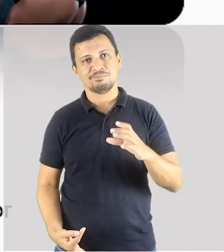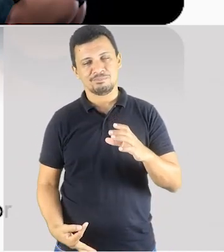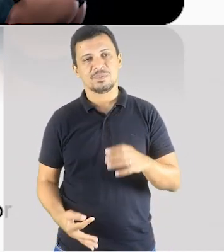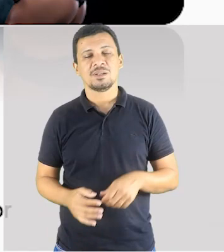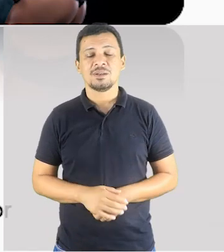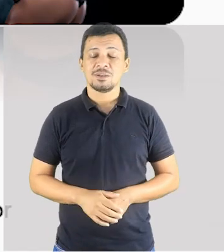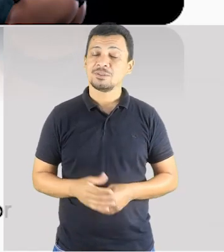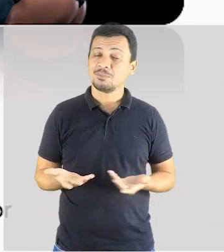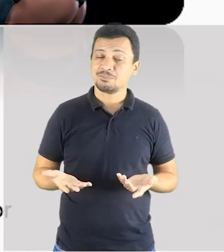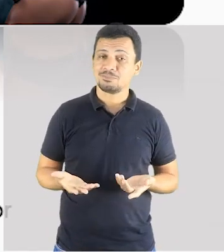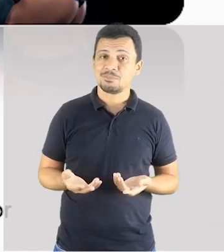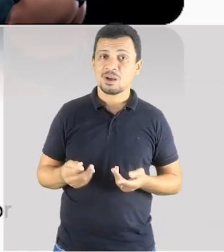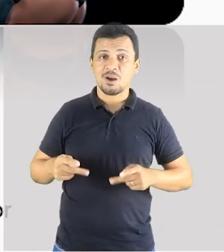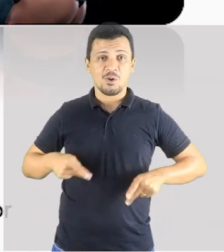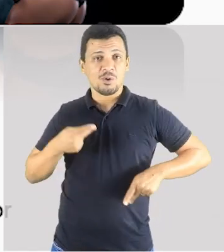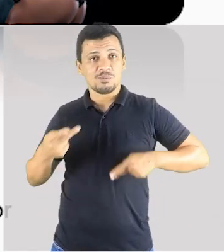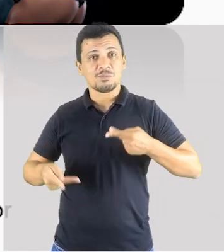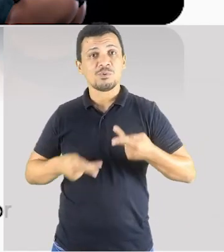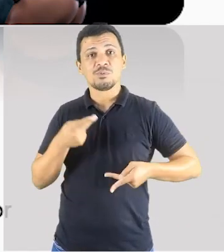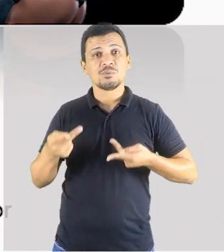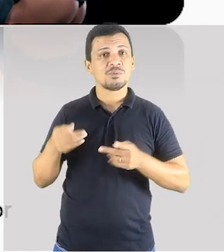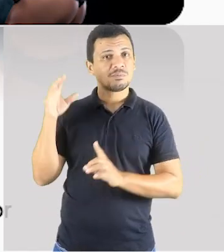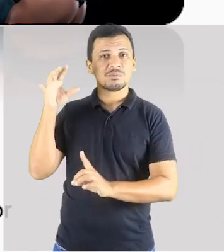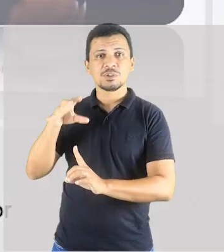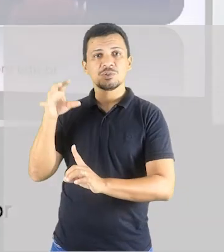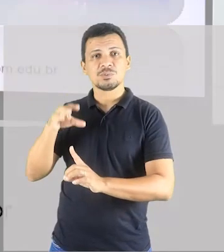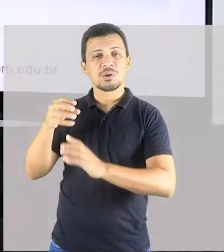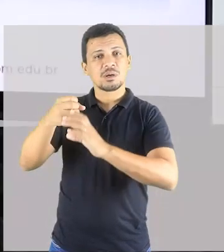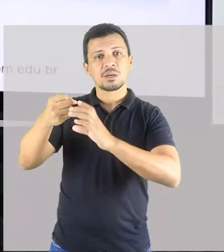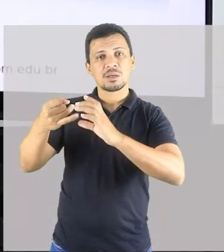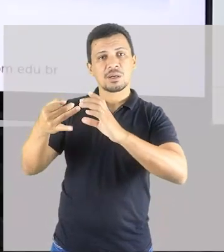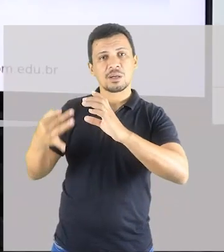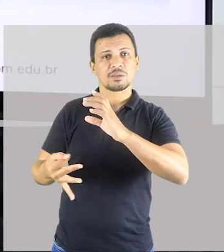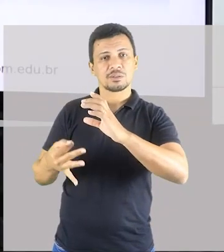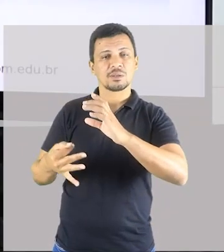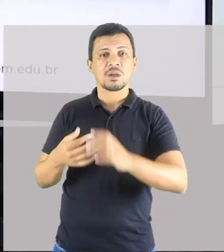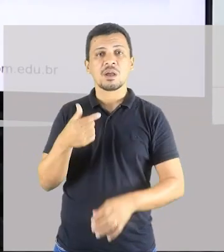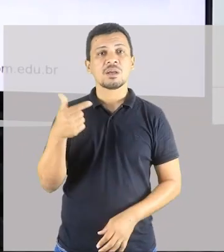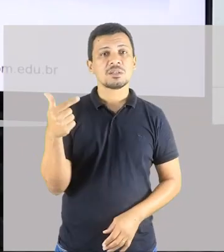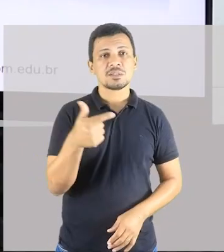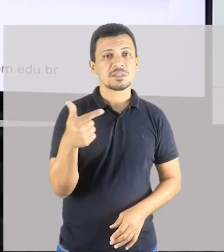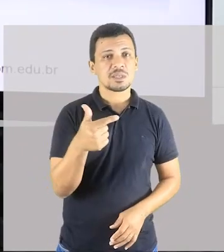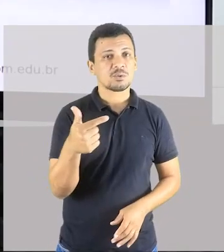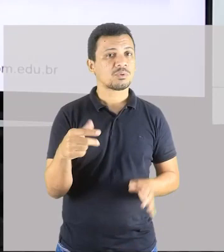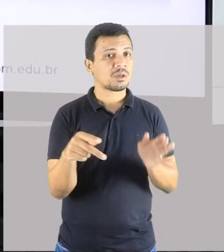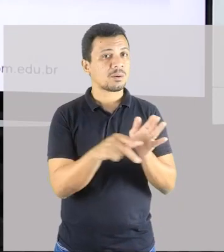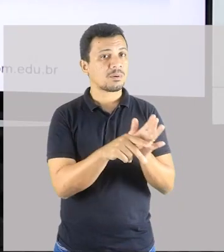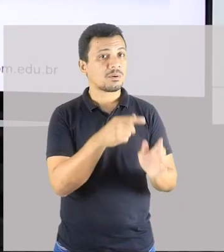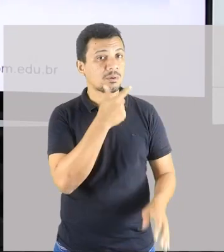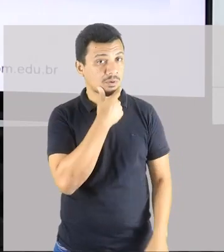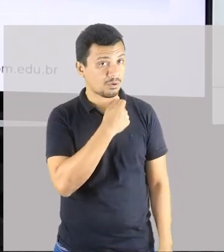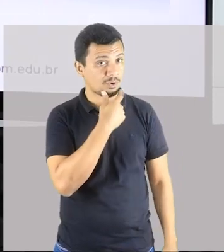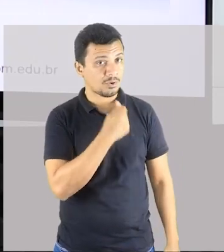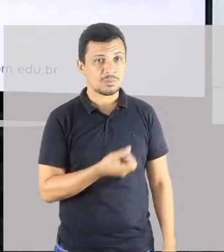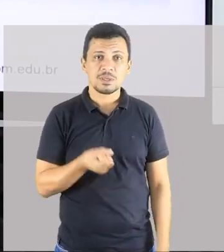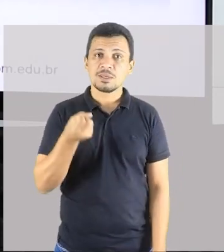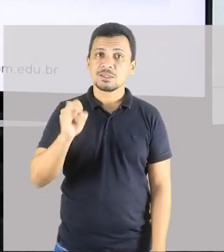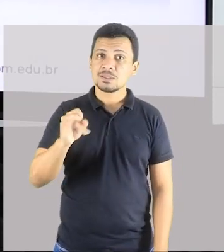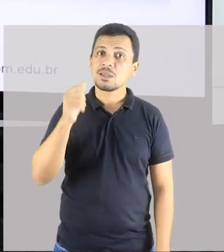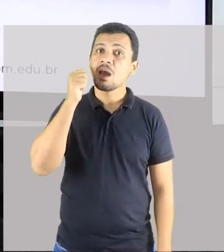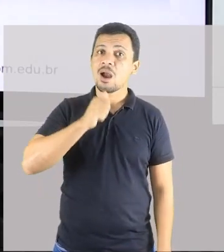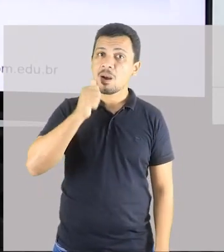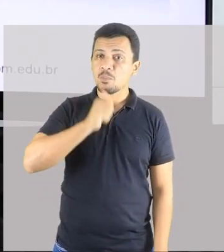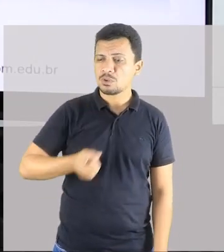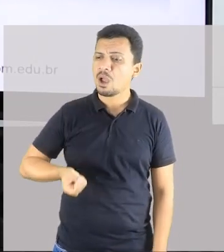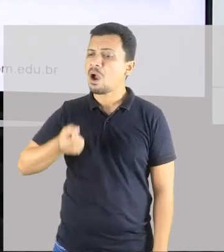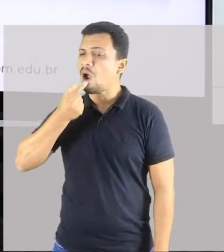características secundárias, então secundárias do sexo masculino. Então se a mulher ela faz o